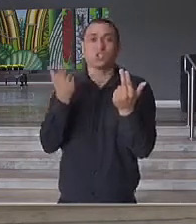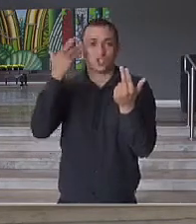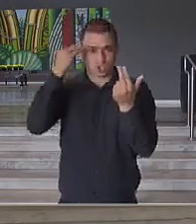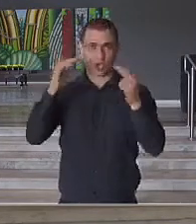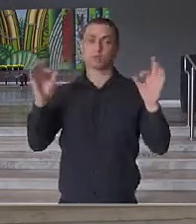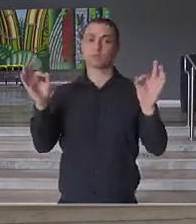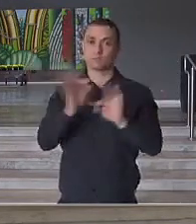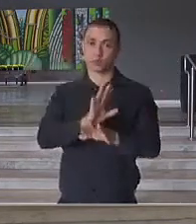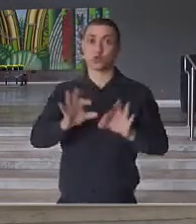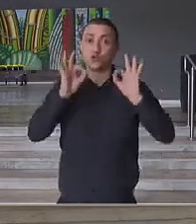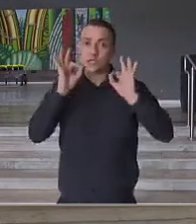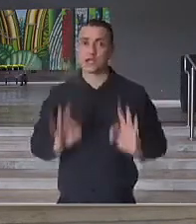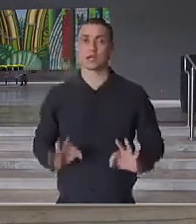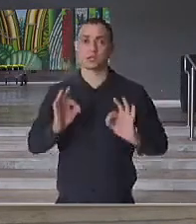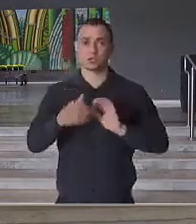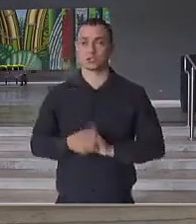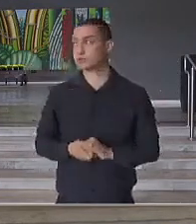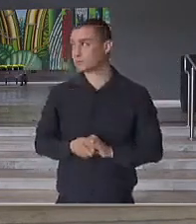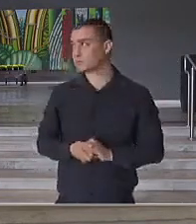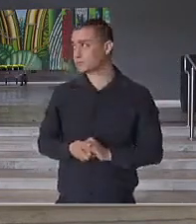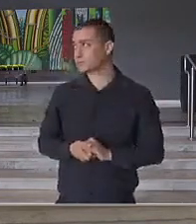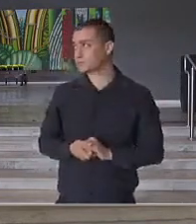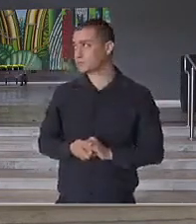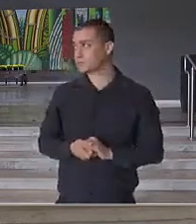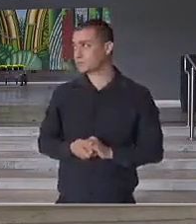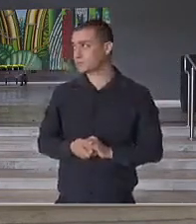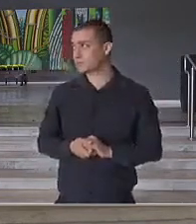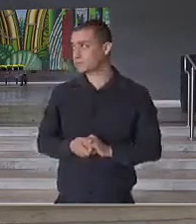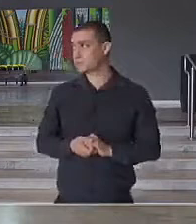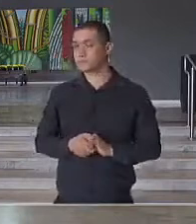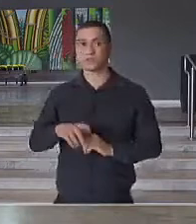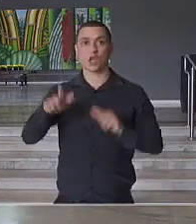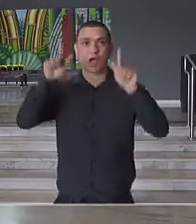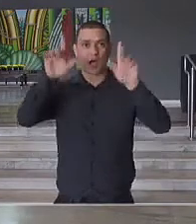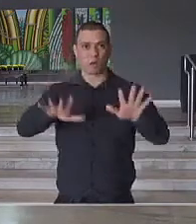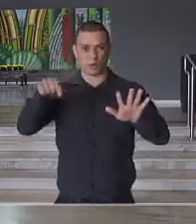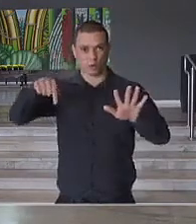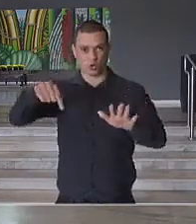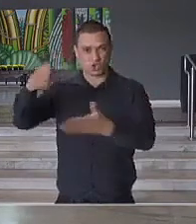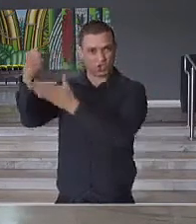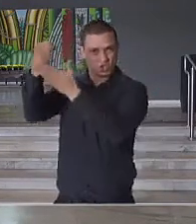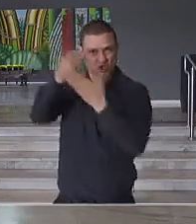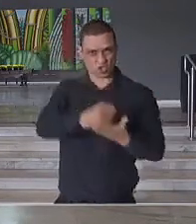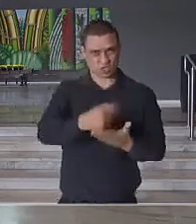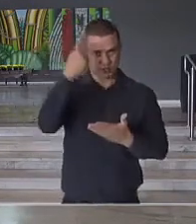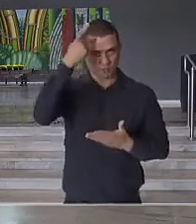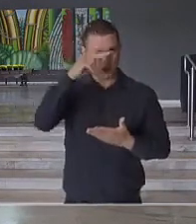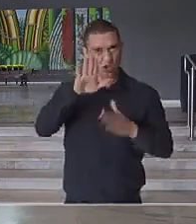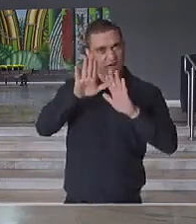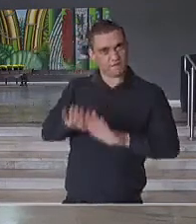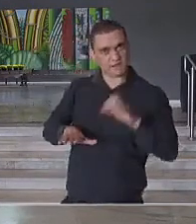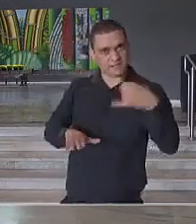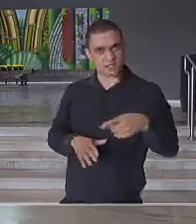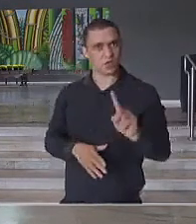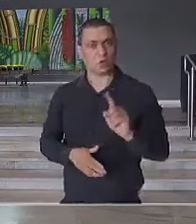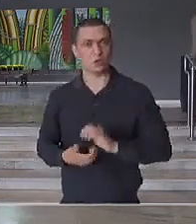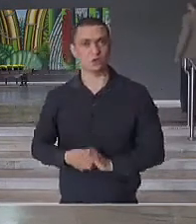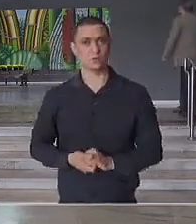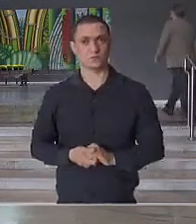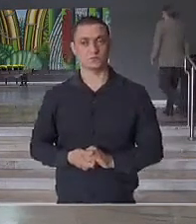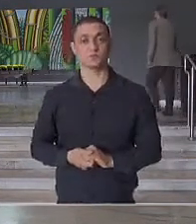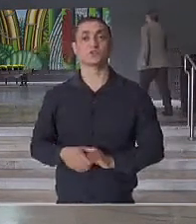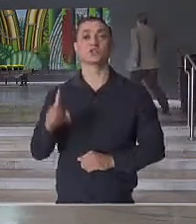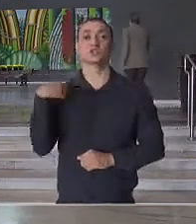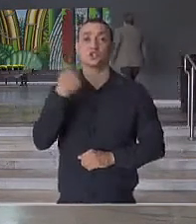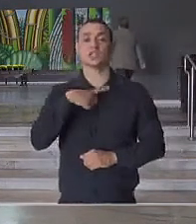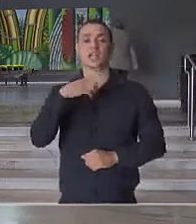absolutamente garantido. As vacinas chegam hoje aqui a Guarulhos no fim da tarde. A parte de São Paulo já vai ficar retida aqui ou não? Nós temos toda